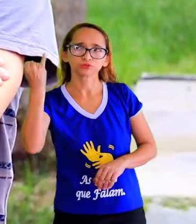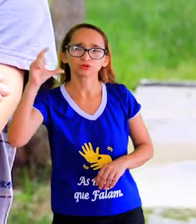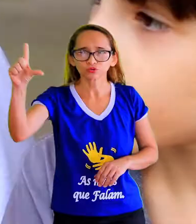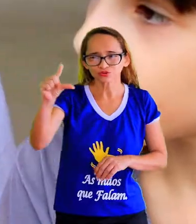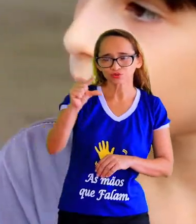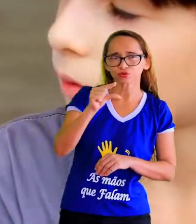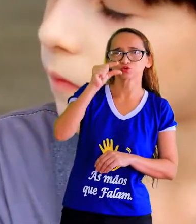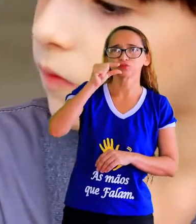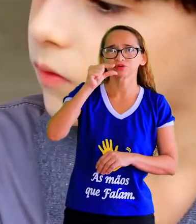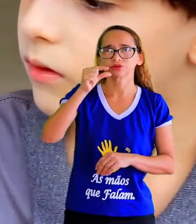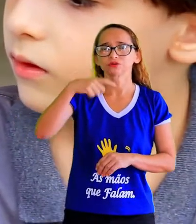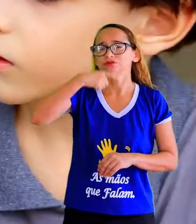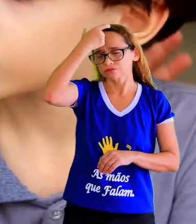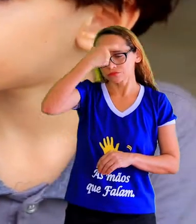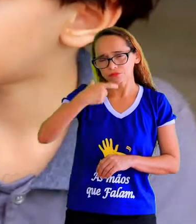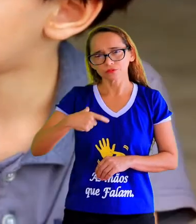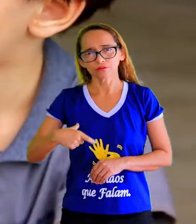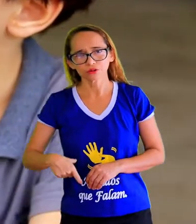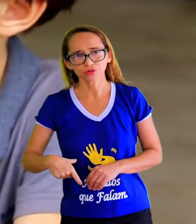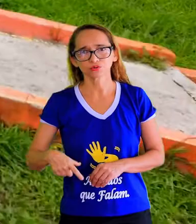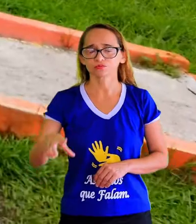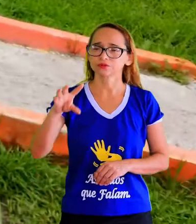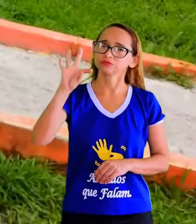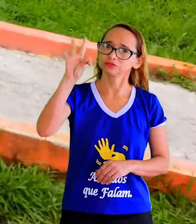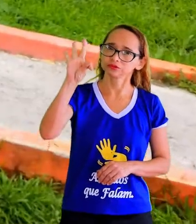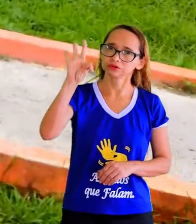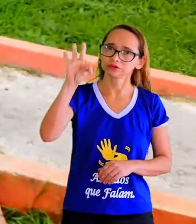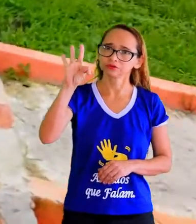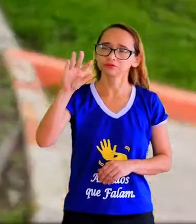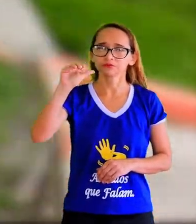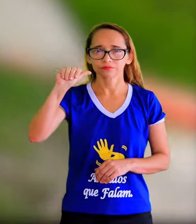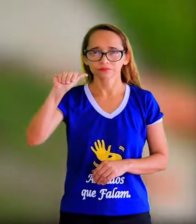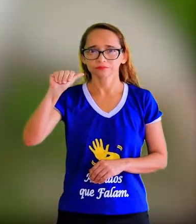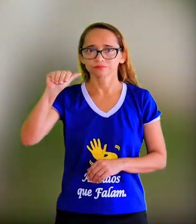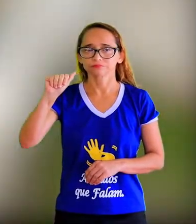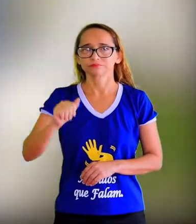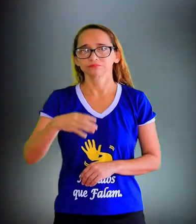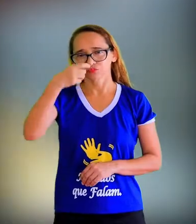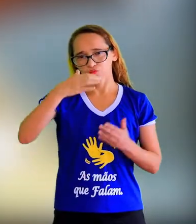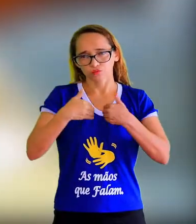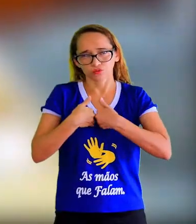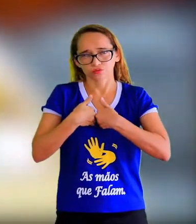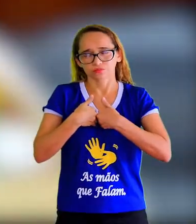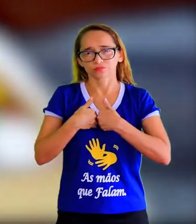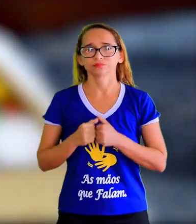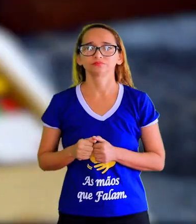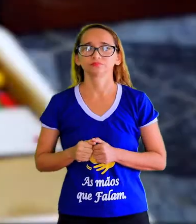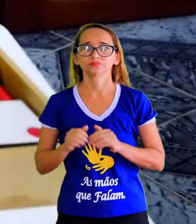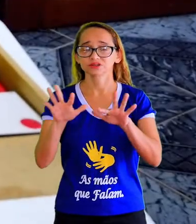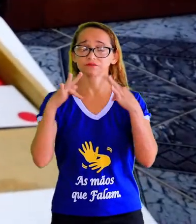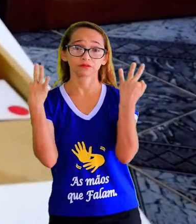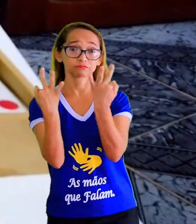diluir e reduzir os prejuízos causados pela condição de transtorno de espectro autista. Então, se